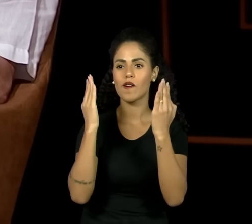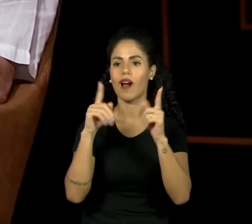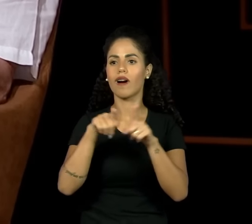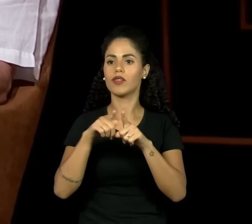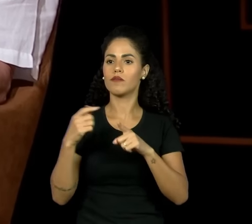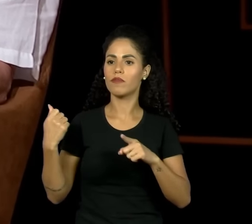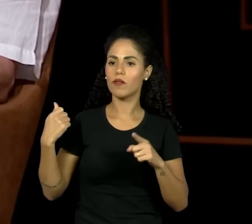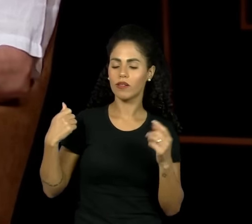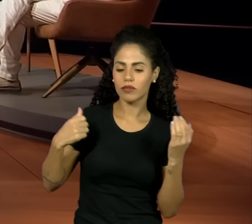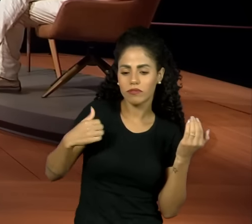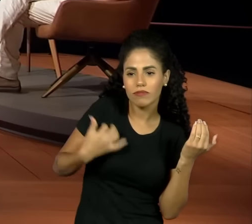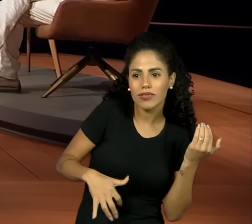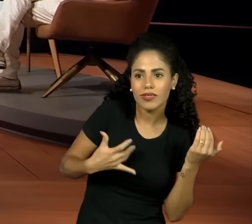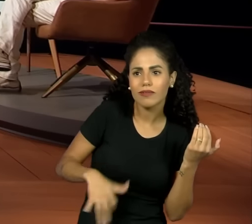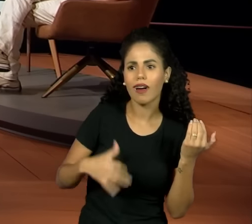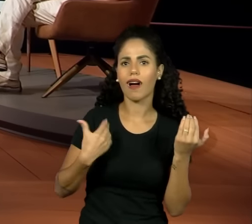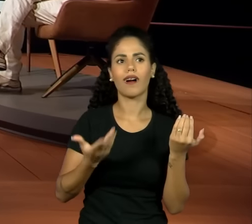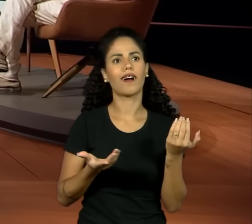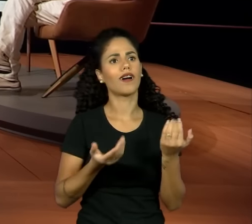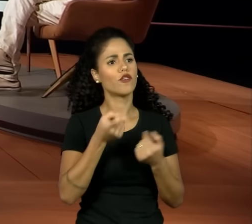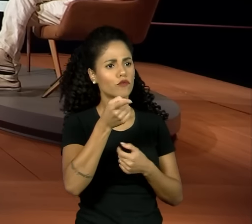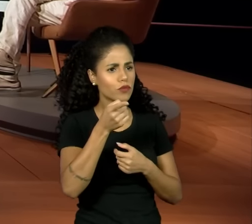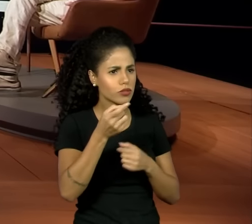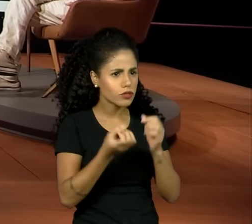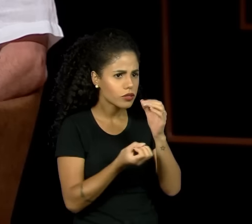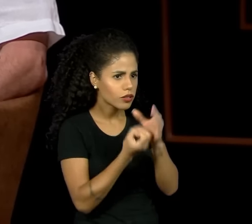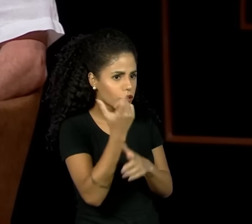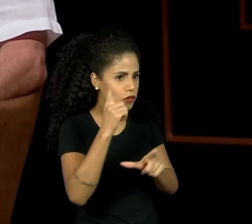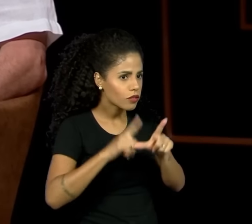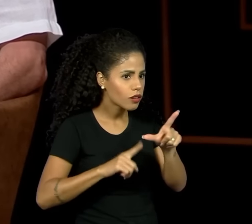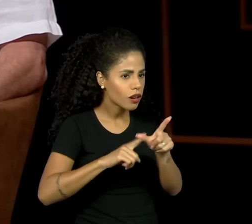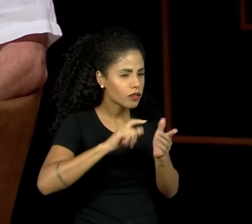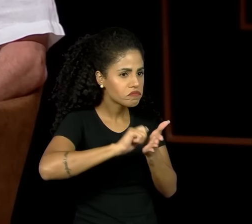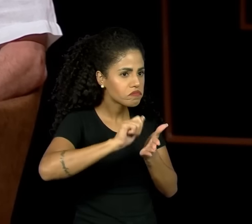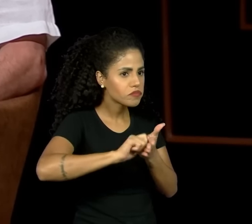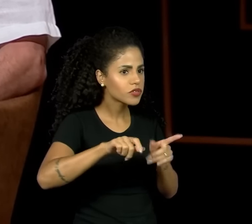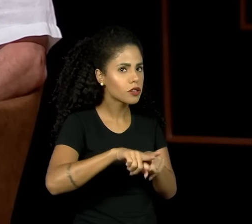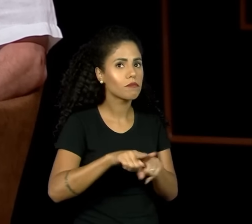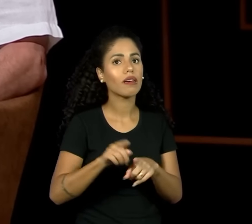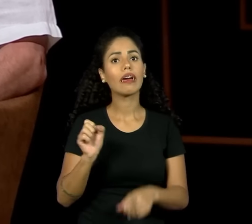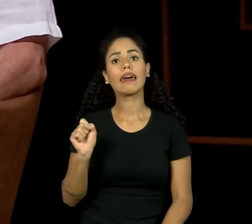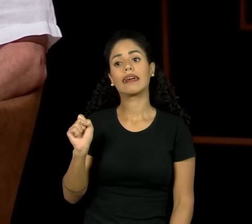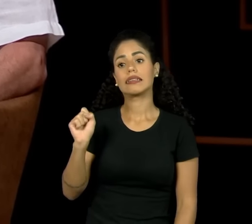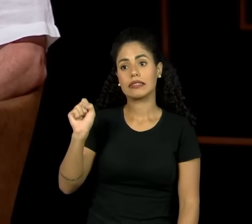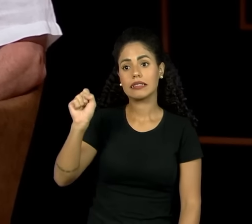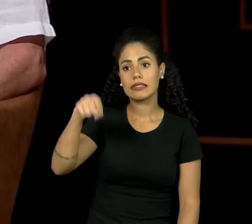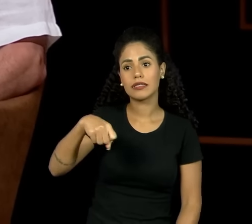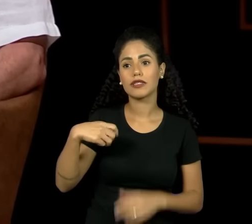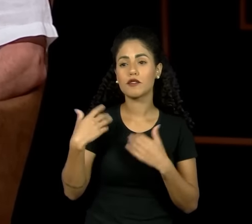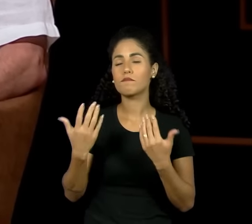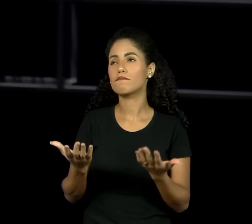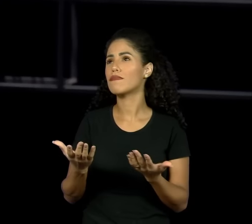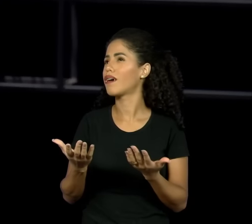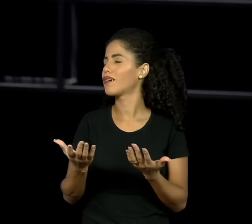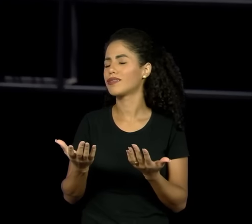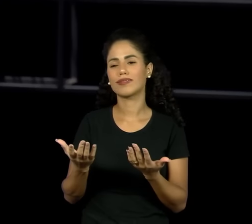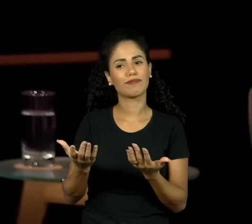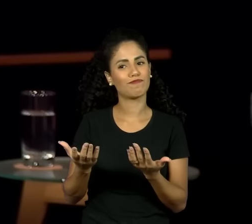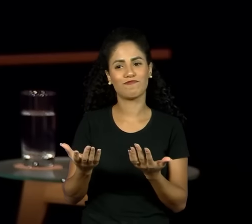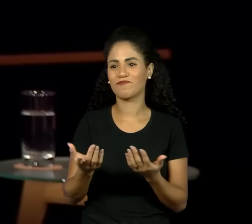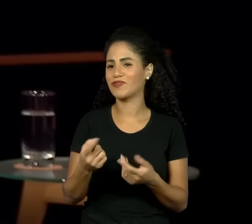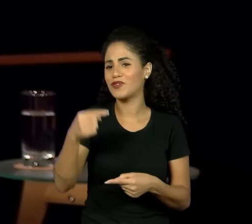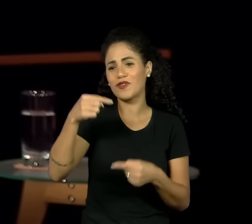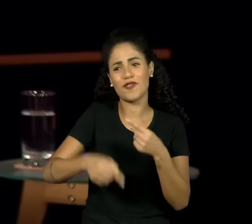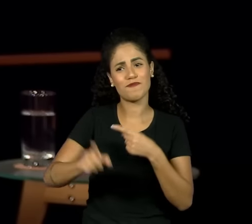aí eu tive uma banda você compunha também Fábio Olha eu compunha e por isso que ela foi um fracasso